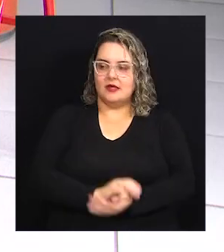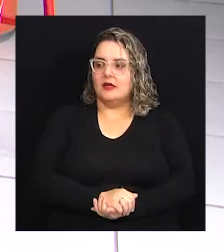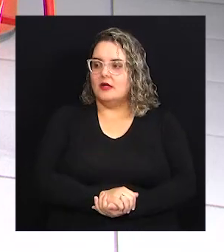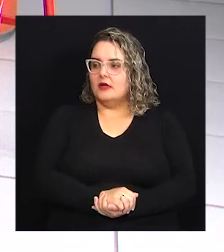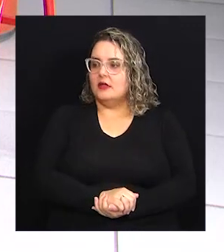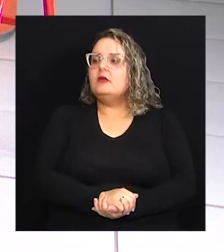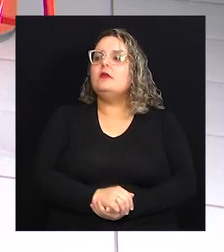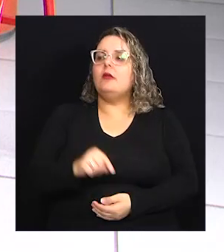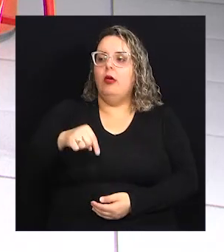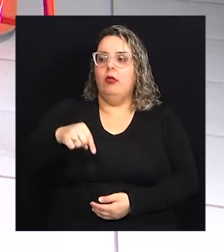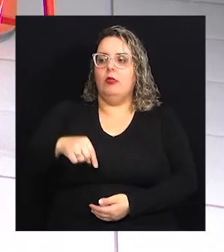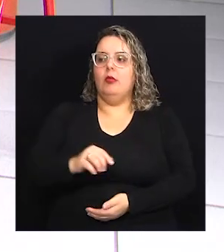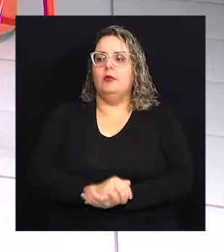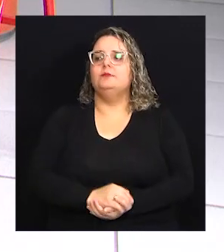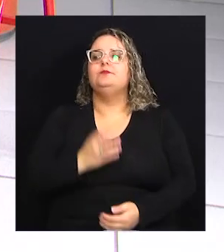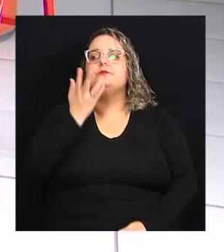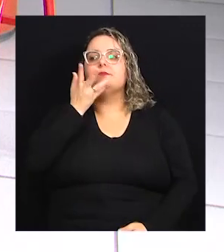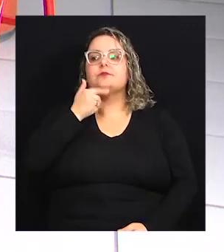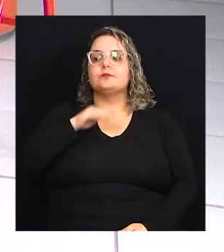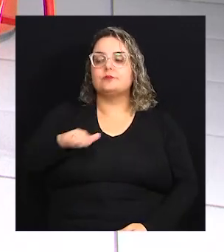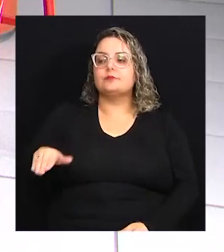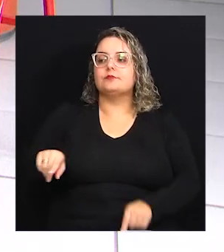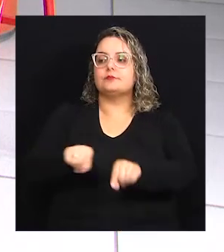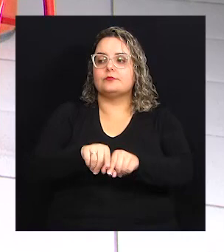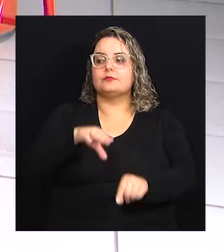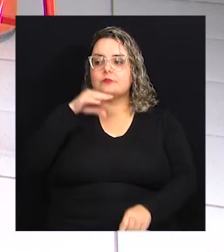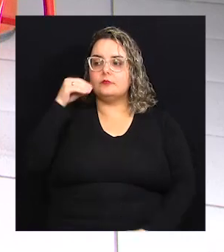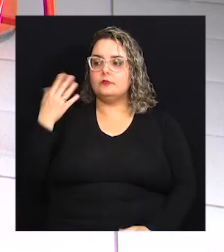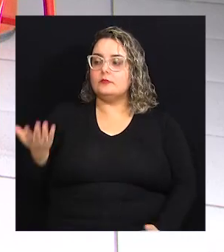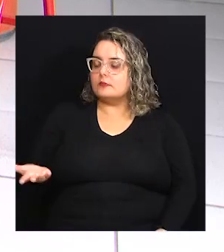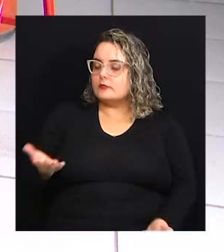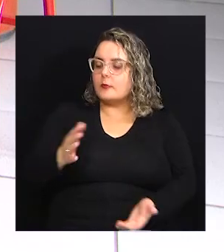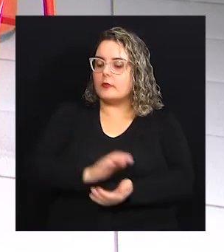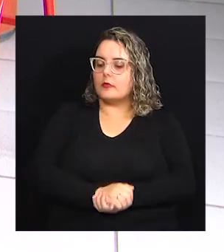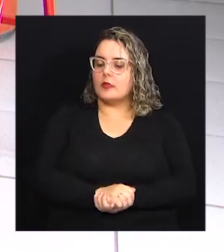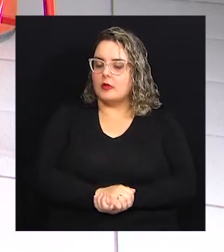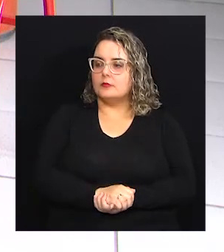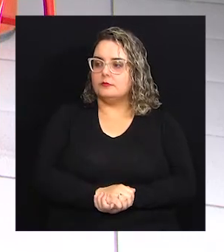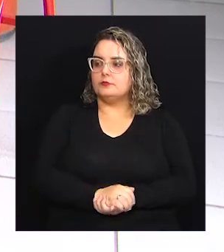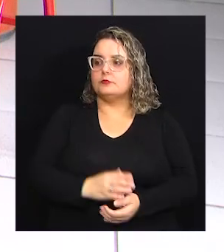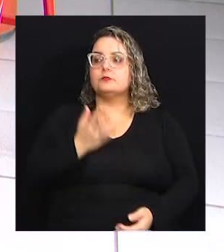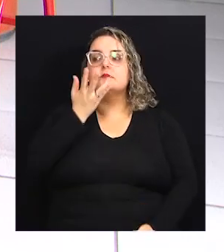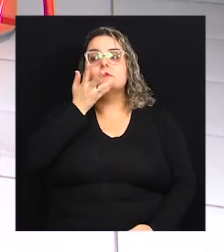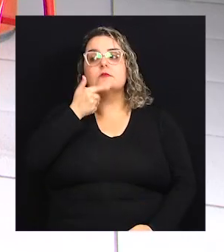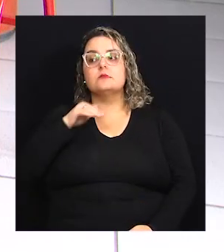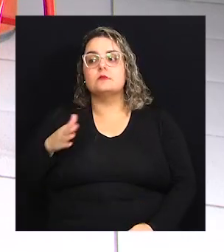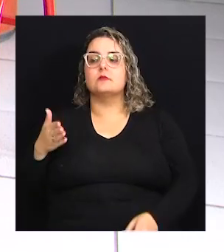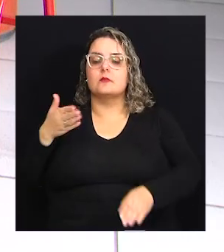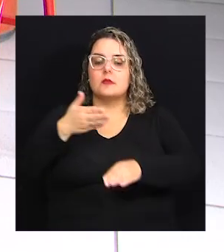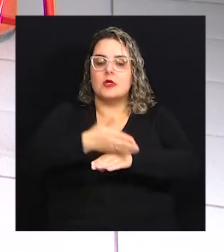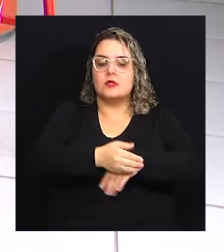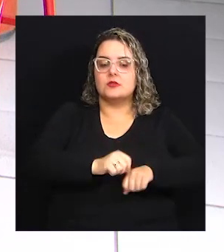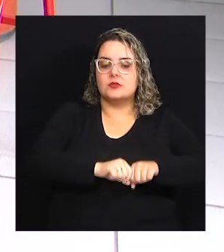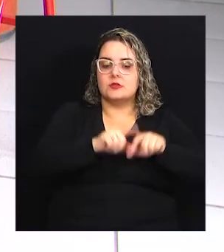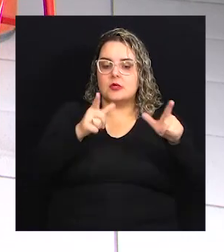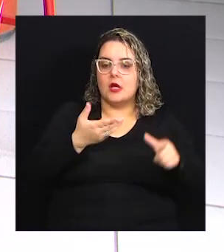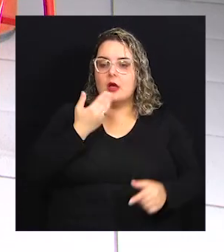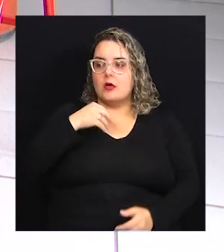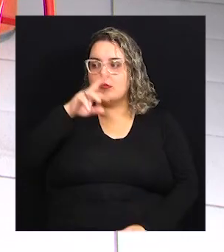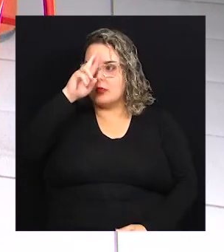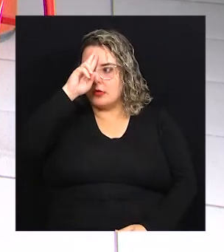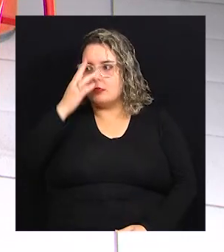seja aqui para criança ou adolescente. E assim, as criançadas entram